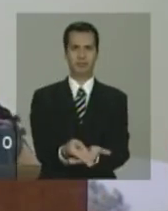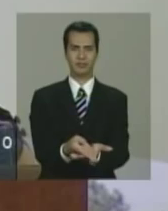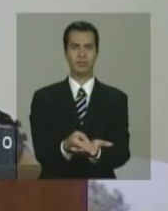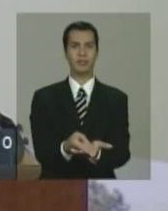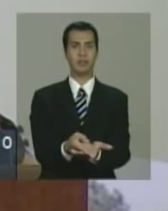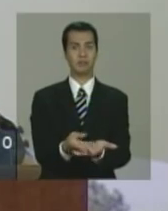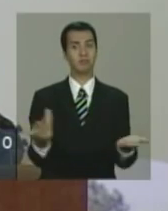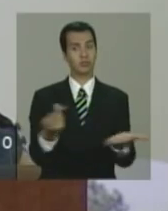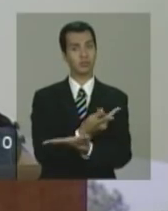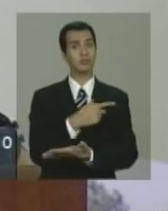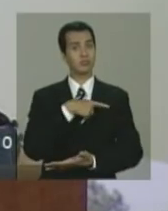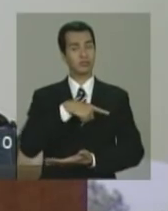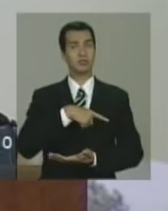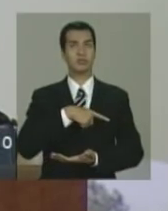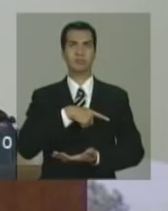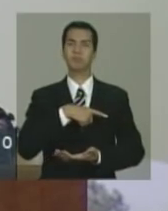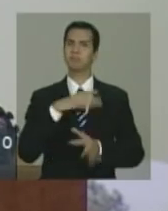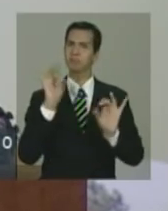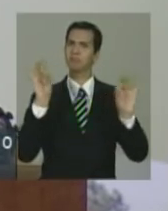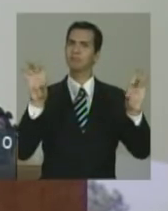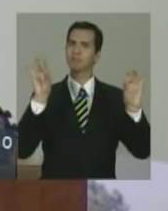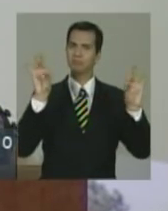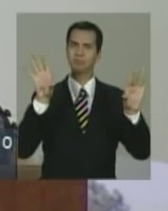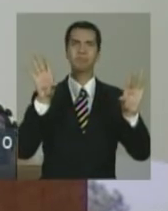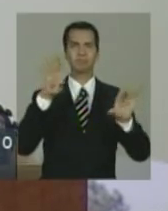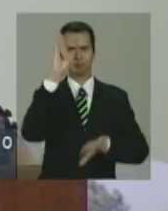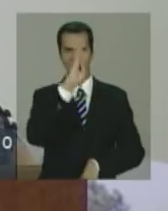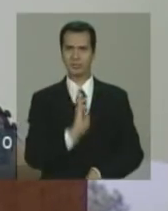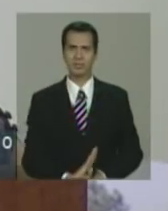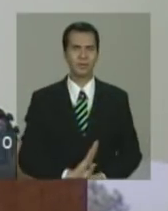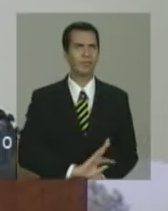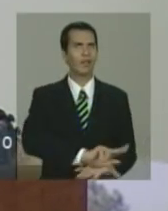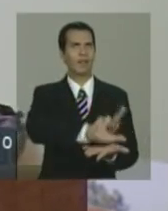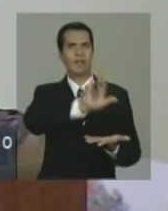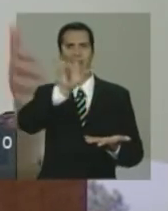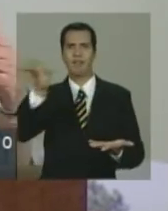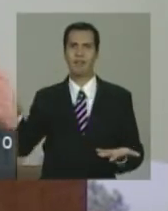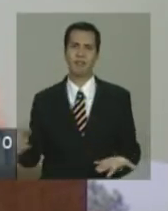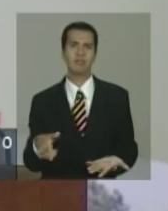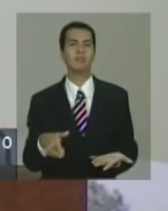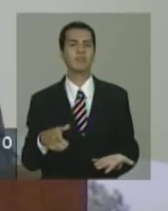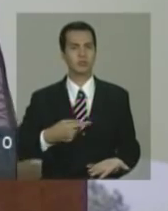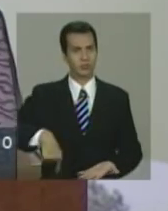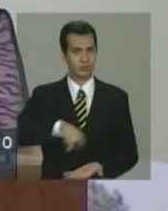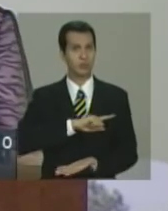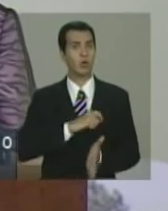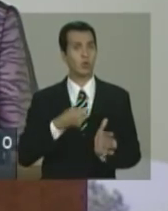realidade extremamente rica, que nós temos obrigação ao